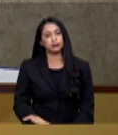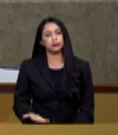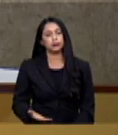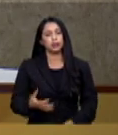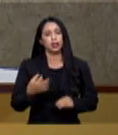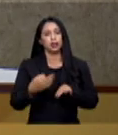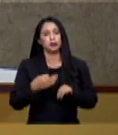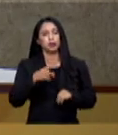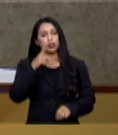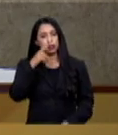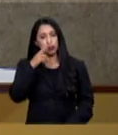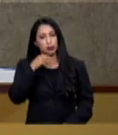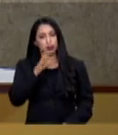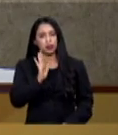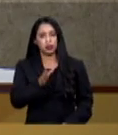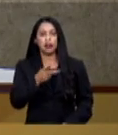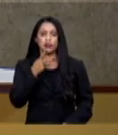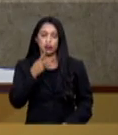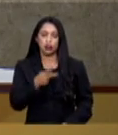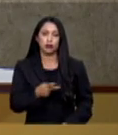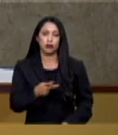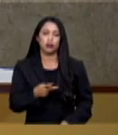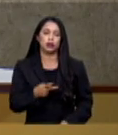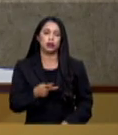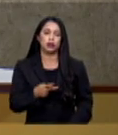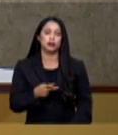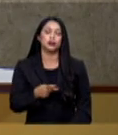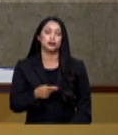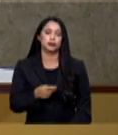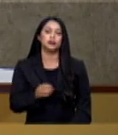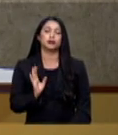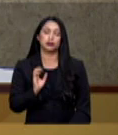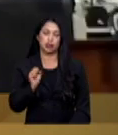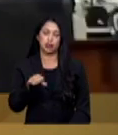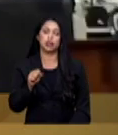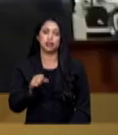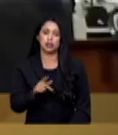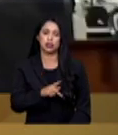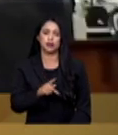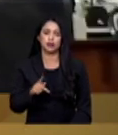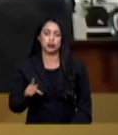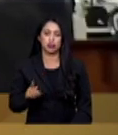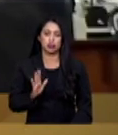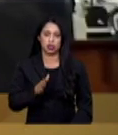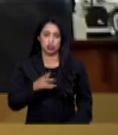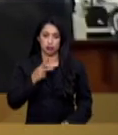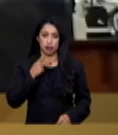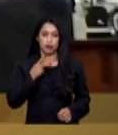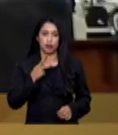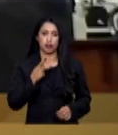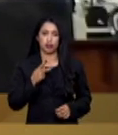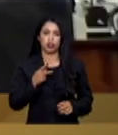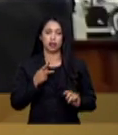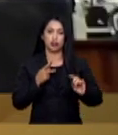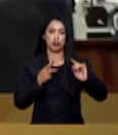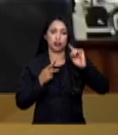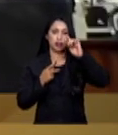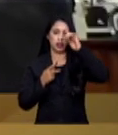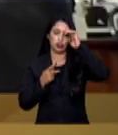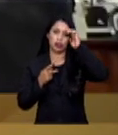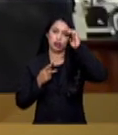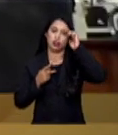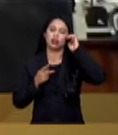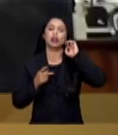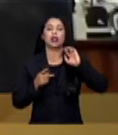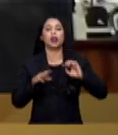Ministro Gilmar Mendes, já anunciara que acompanhava. Sim, presidente. Eu tenho a impressão, como já disse, que esses são